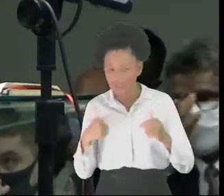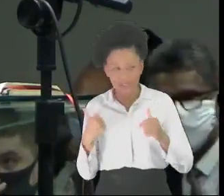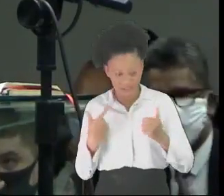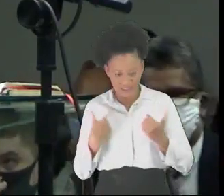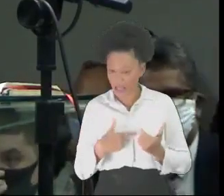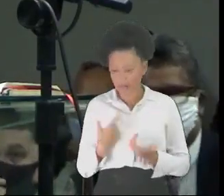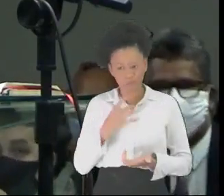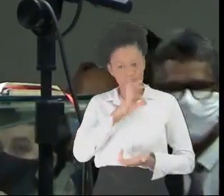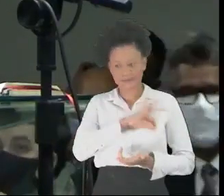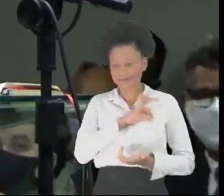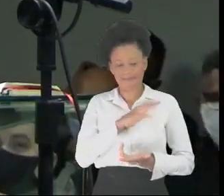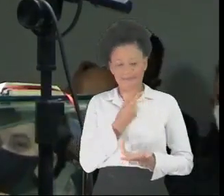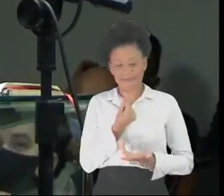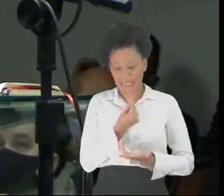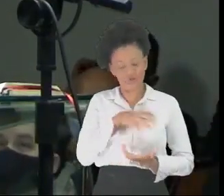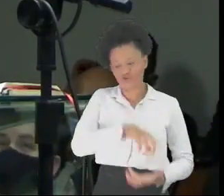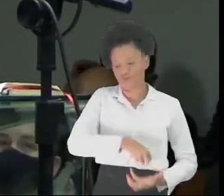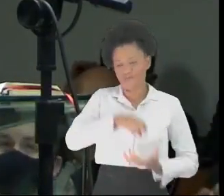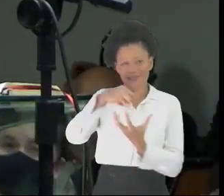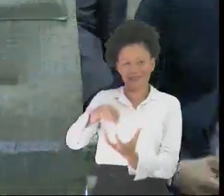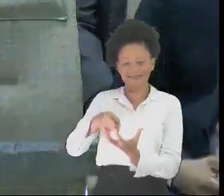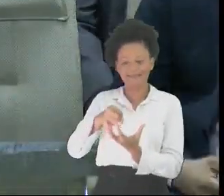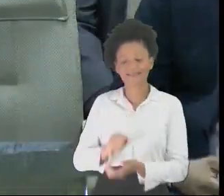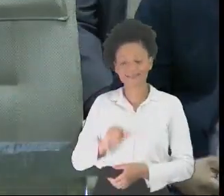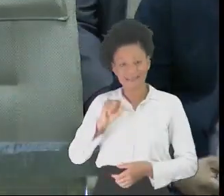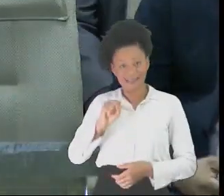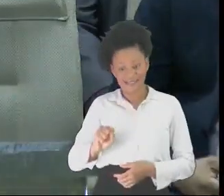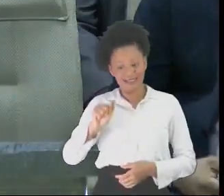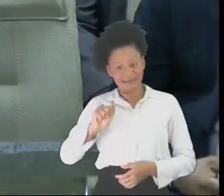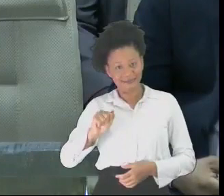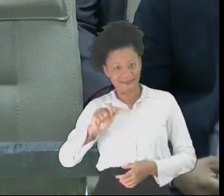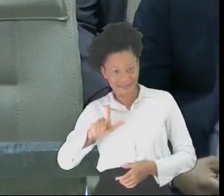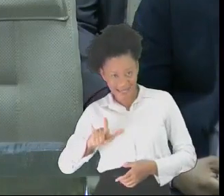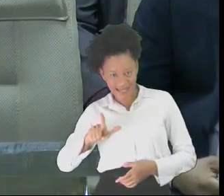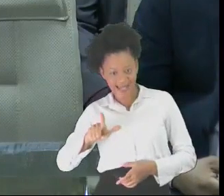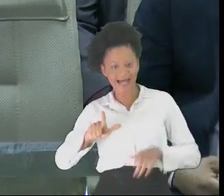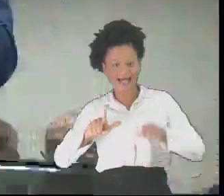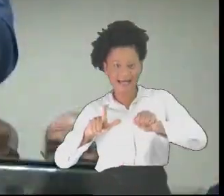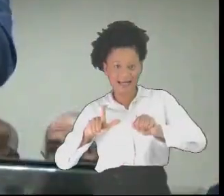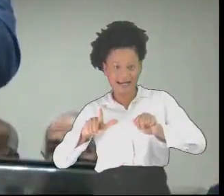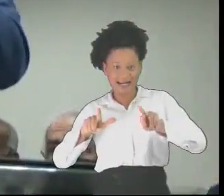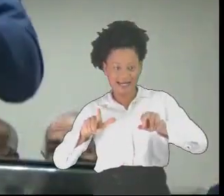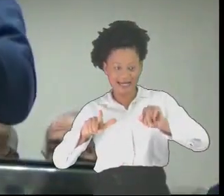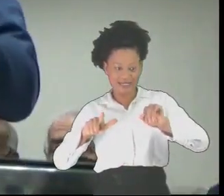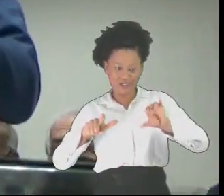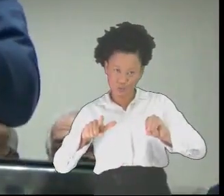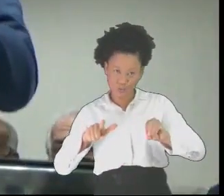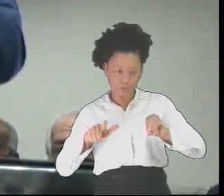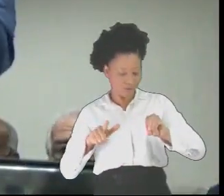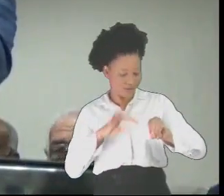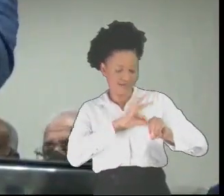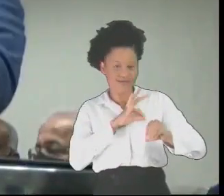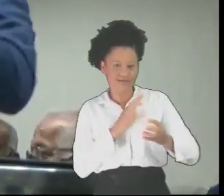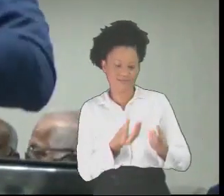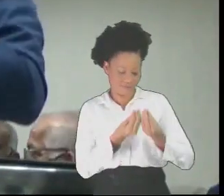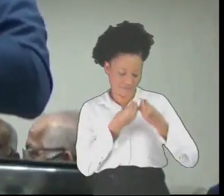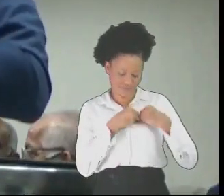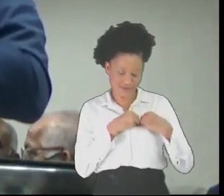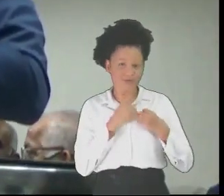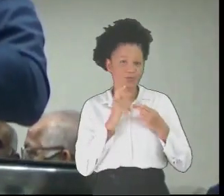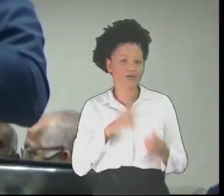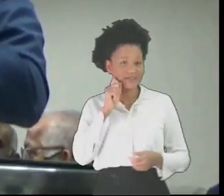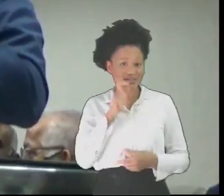sal. De onde vem a palavra salário? Quando você recebeu o seu salário, você recebeu um bocado de sal. Se não quiser, manda lá para